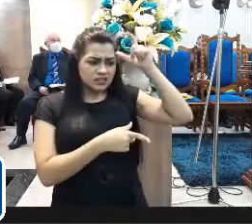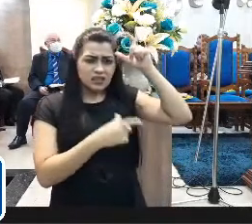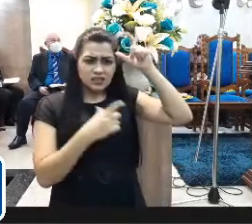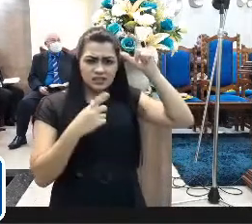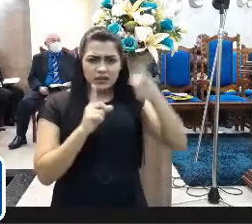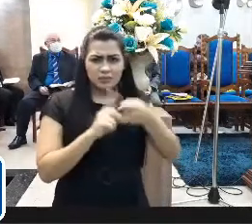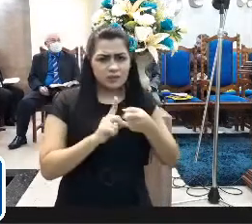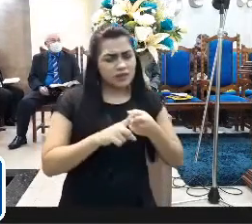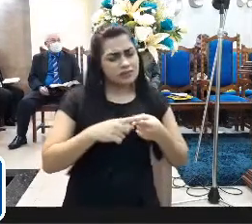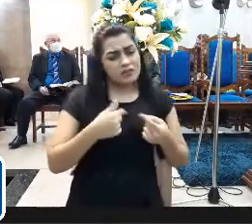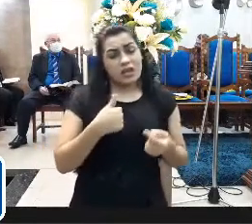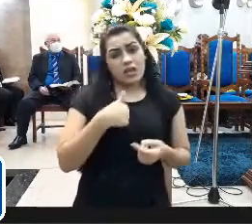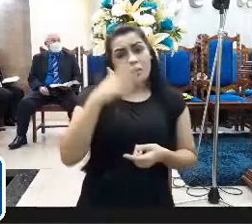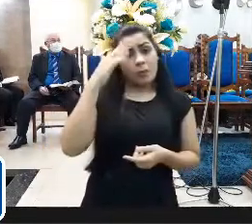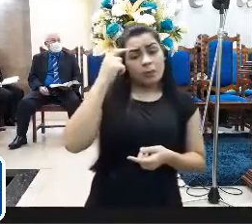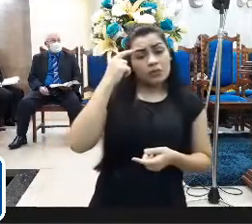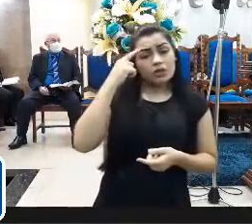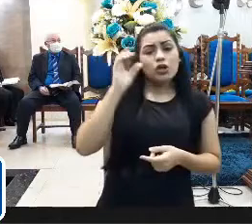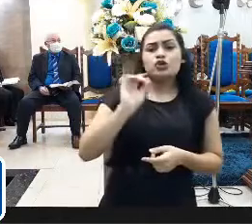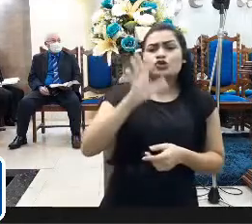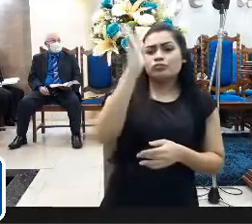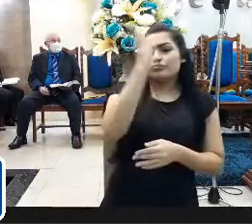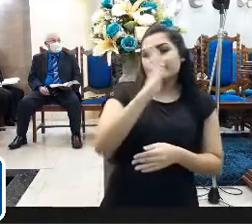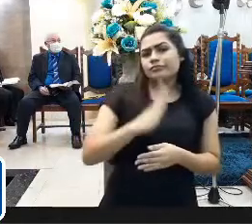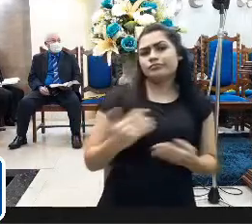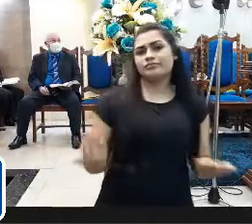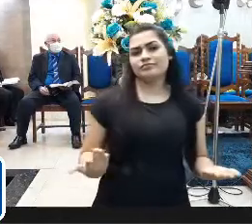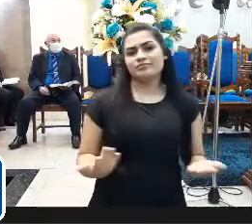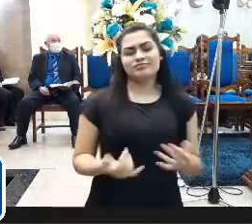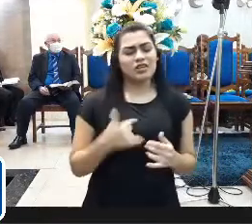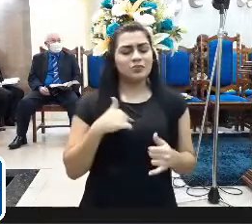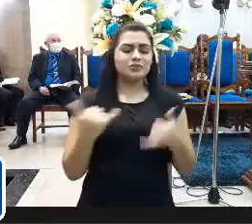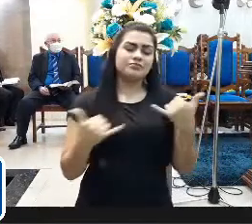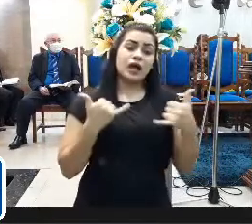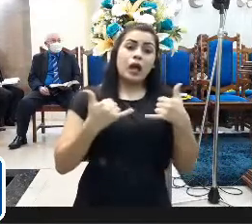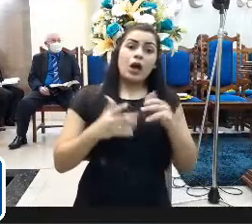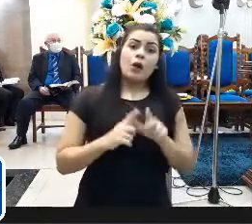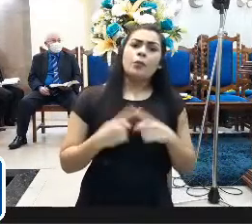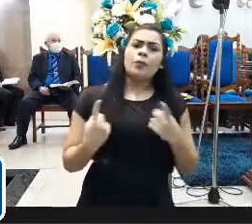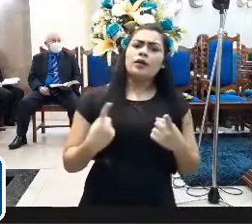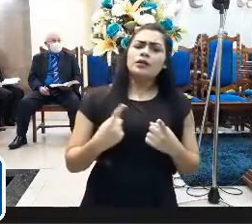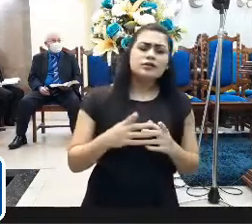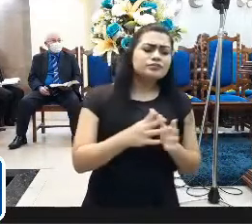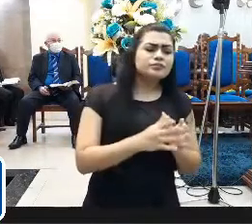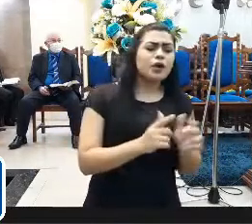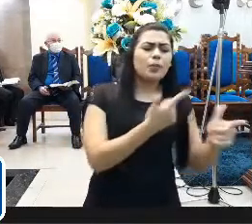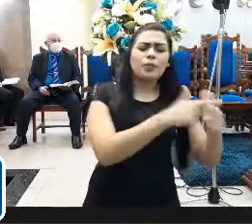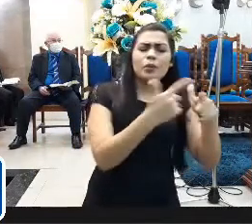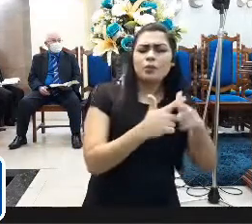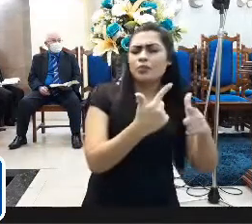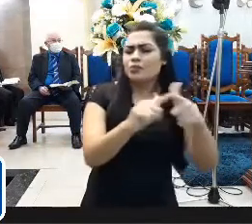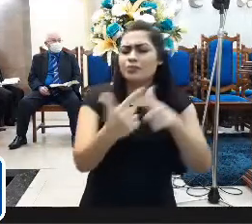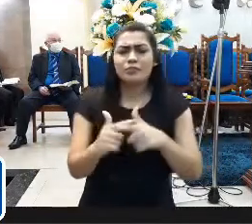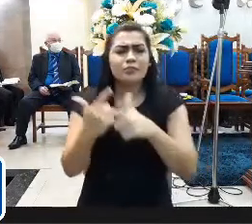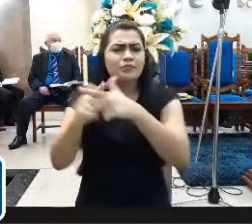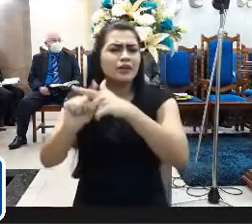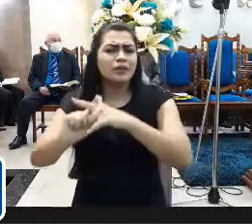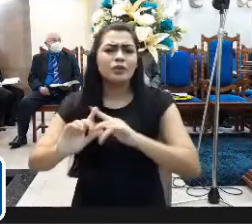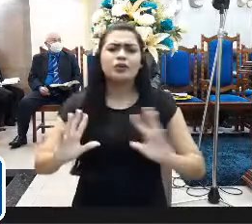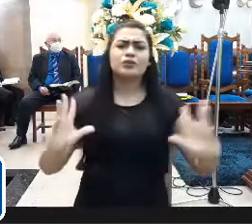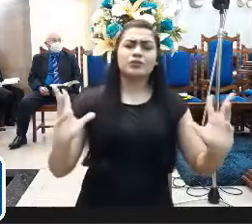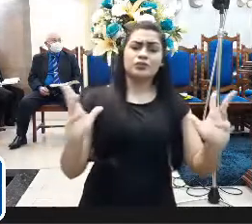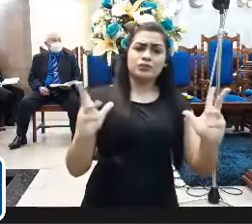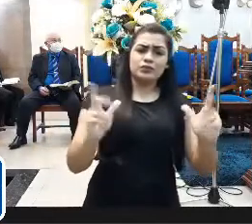tribulação para todo lado, tem provação para todo mundo, aleluia, meus amados irmãos. Então o apóstolo está nos chamando a